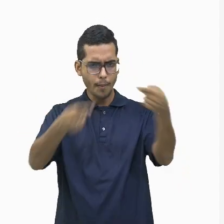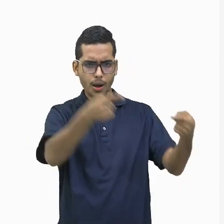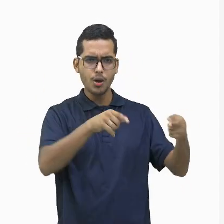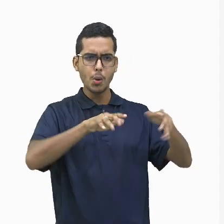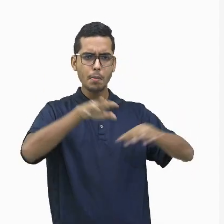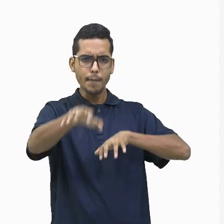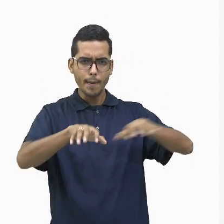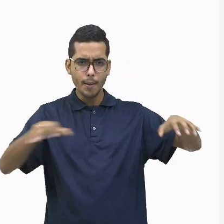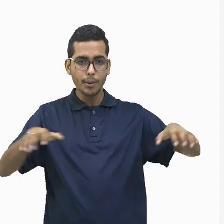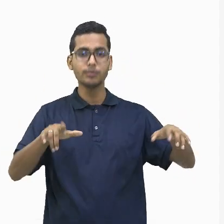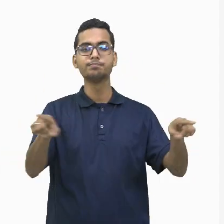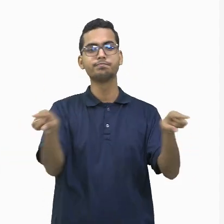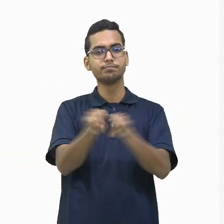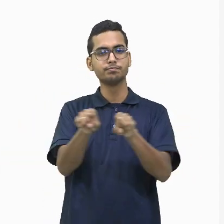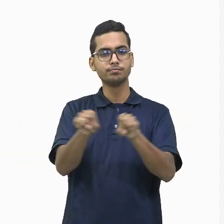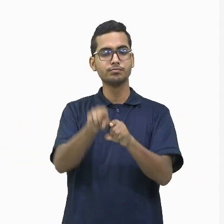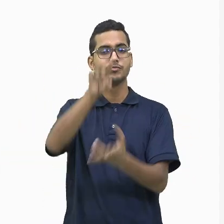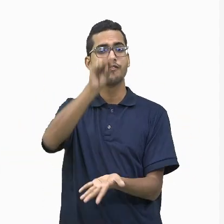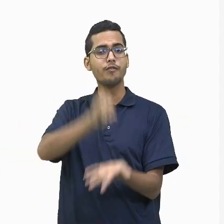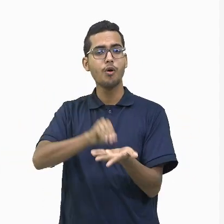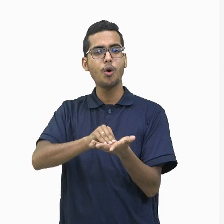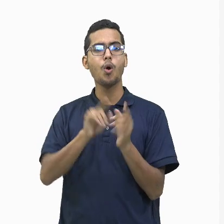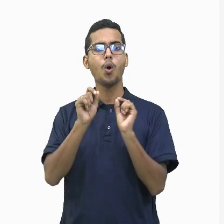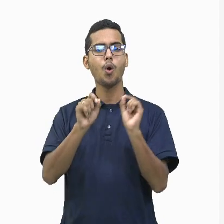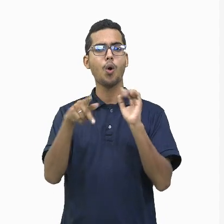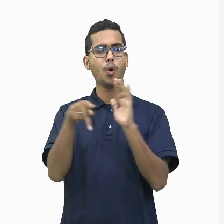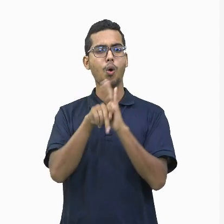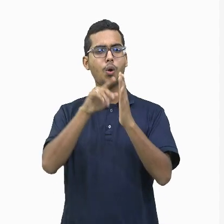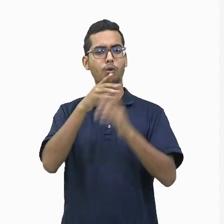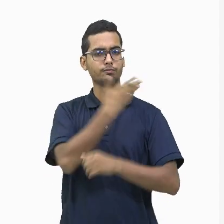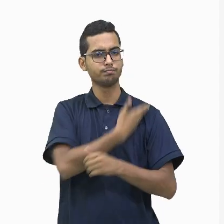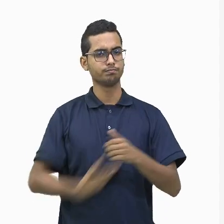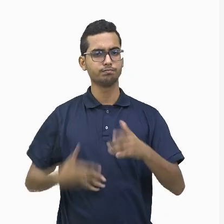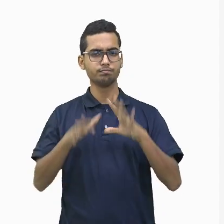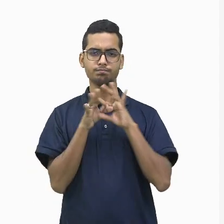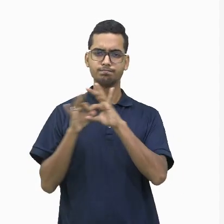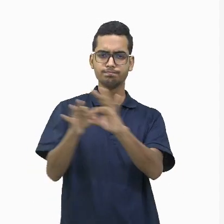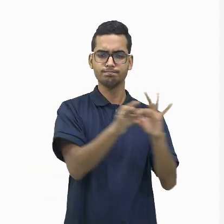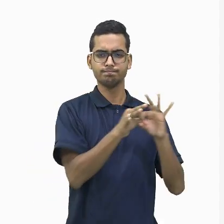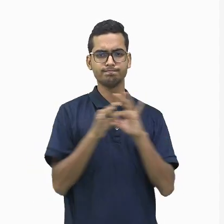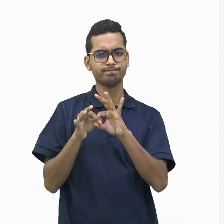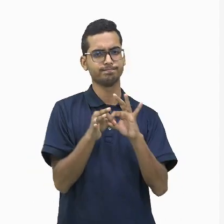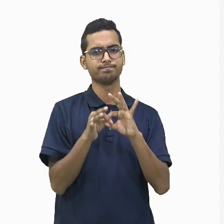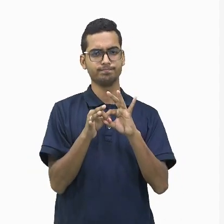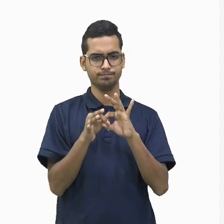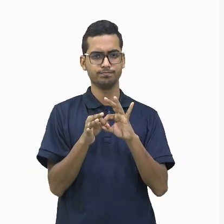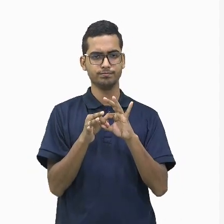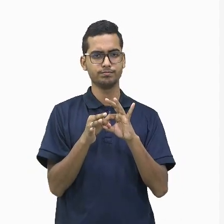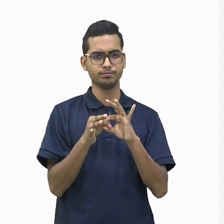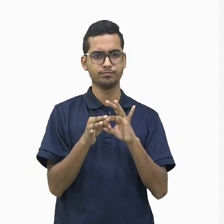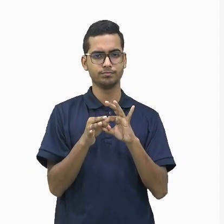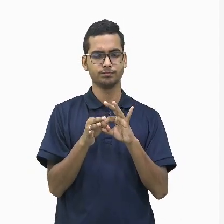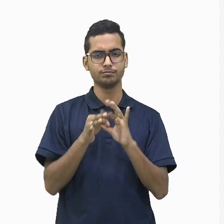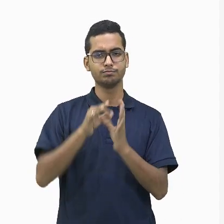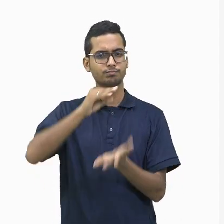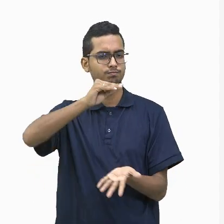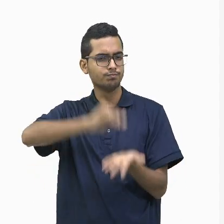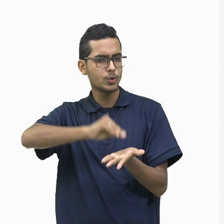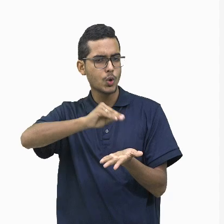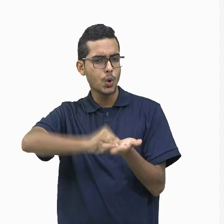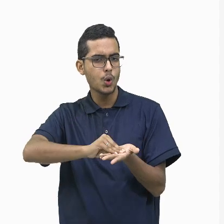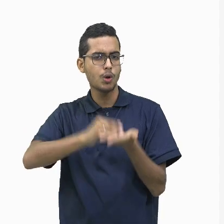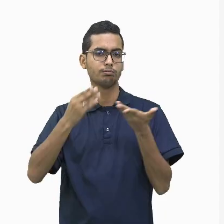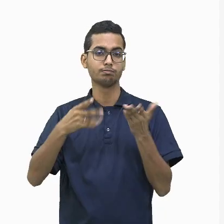pela ausência de uma unidade, né, unificadora, uma autoridade de fato unificadora.